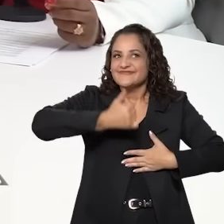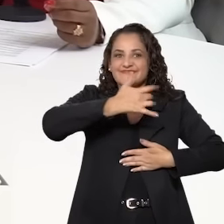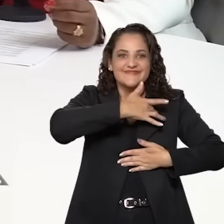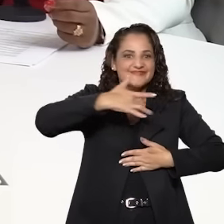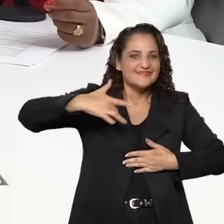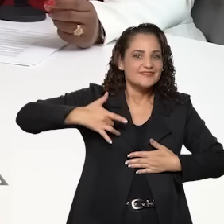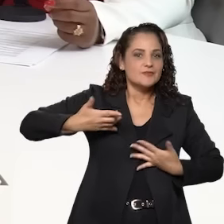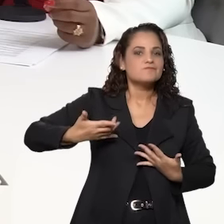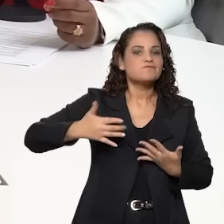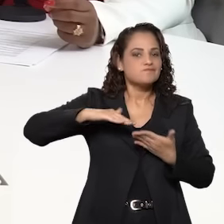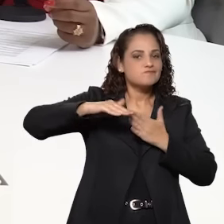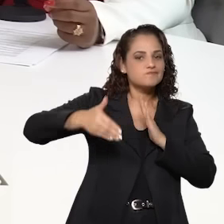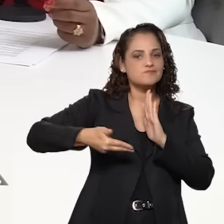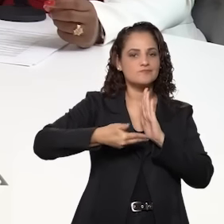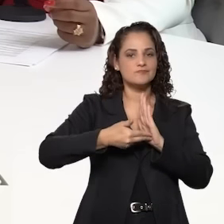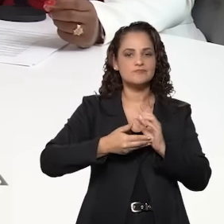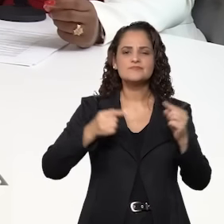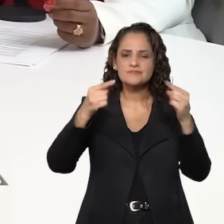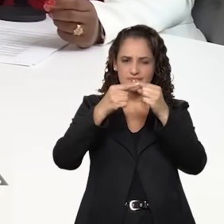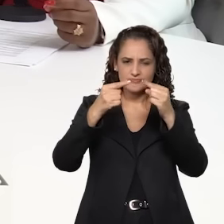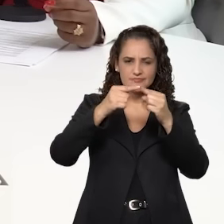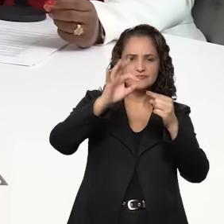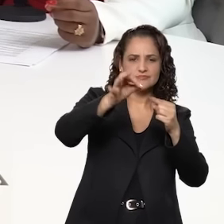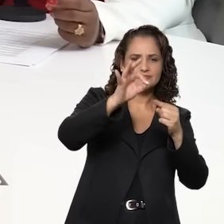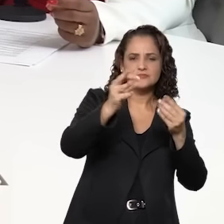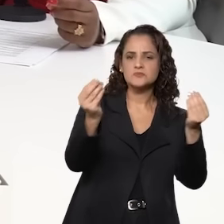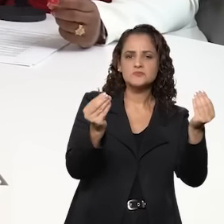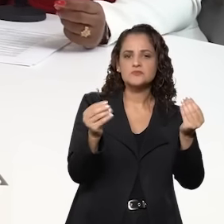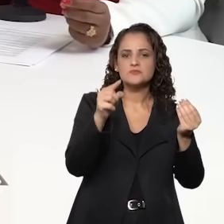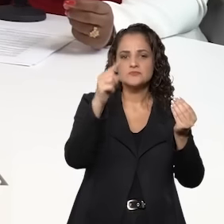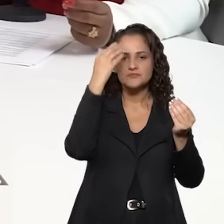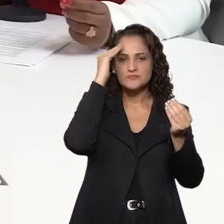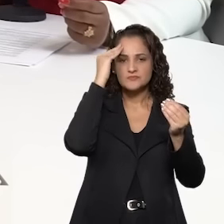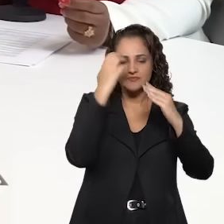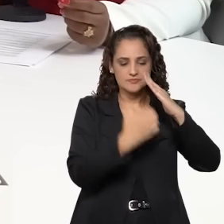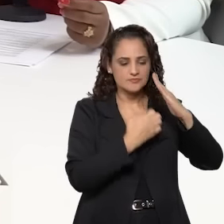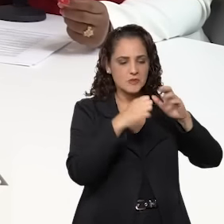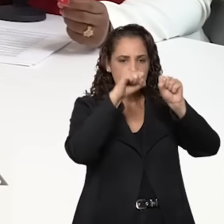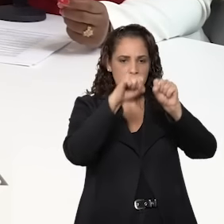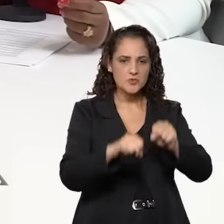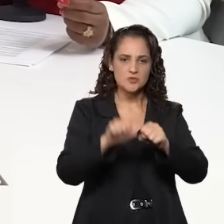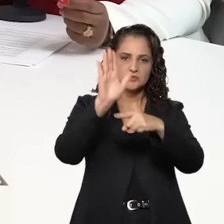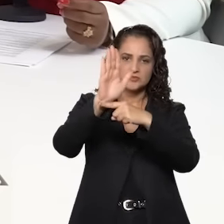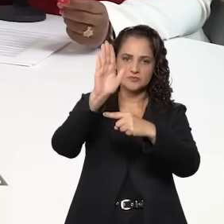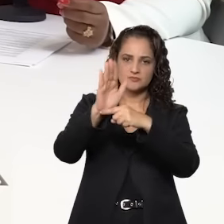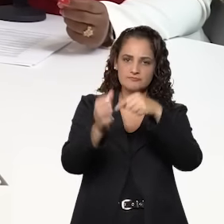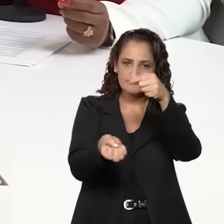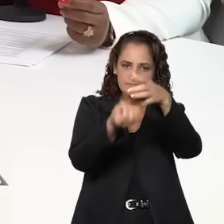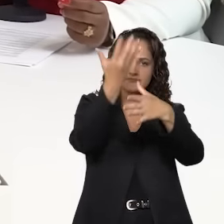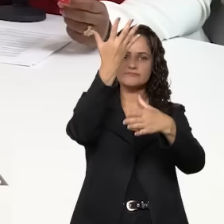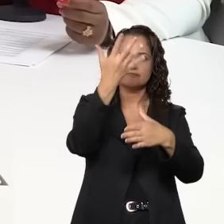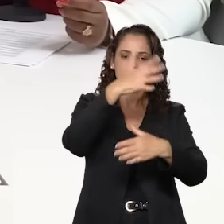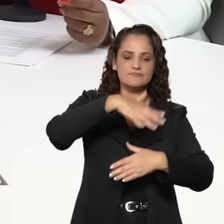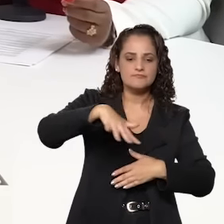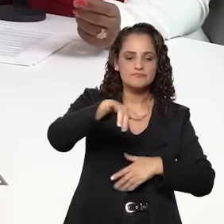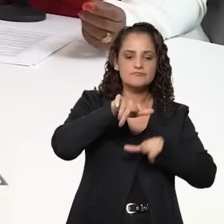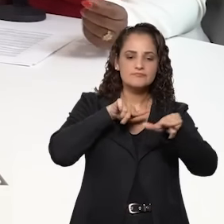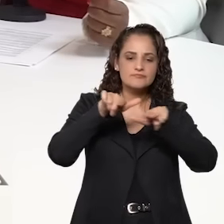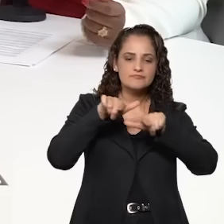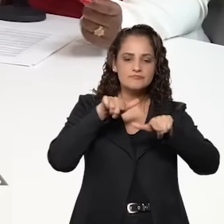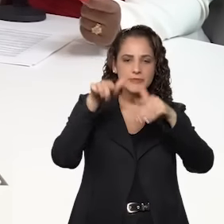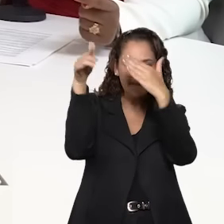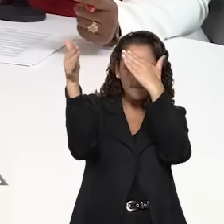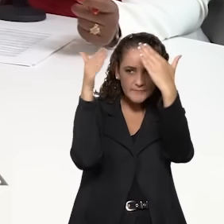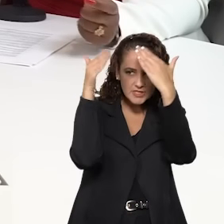entende que as empresas podem contribuir para criar esse ambiente de trabalho psicologicamente saudável para todas as pessoas